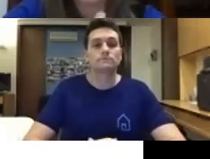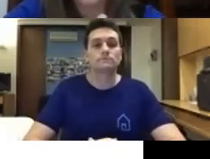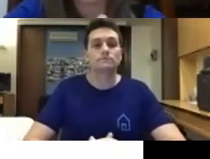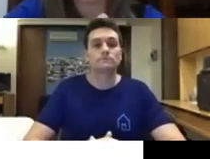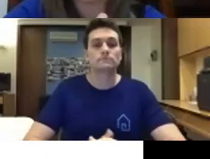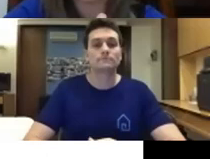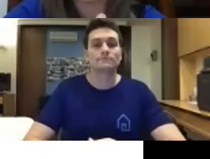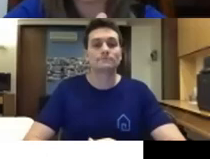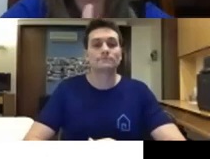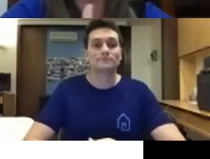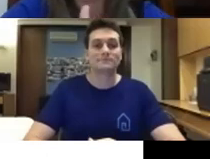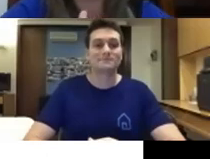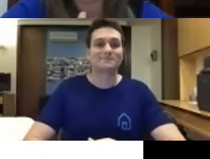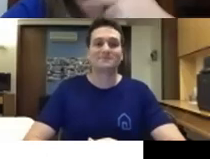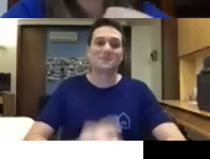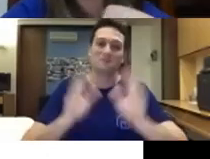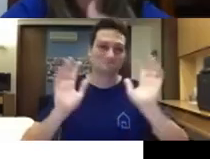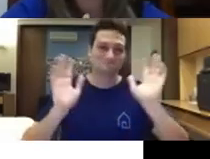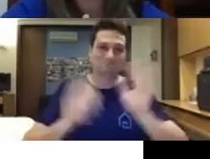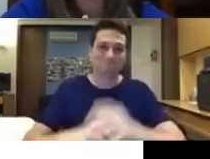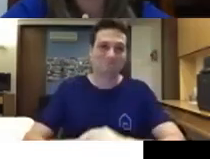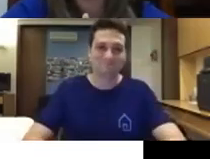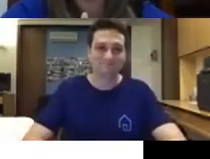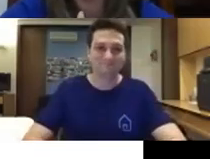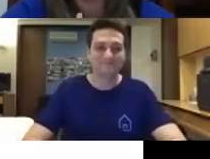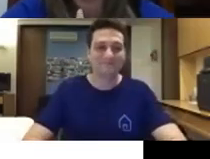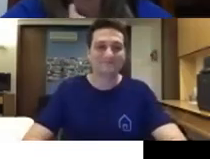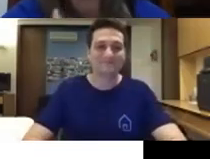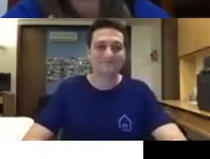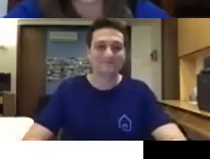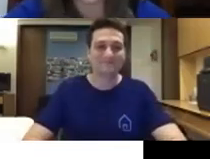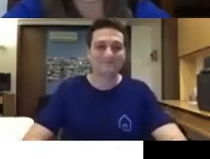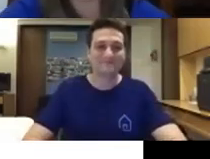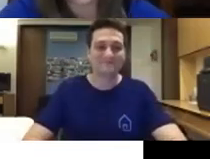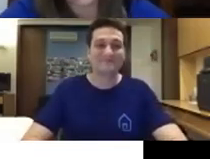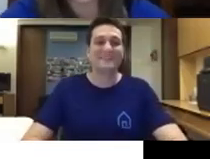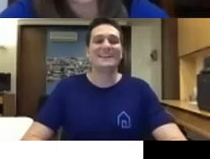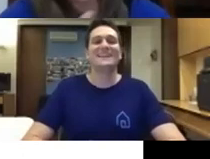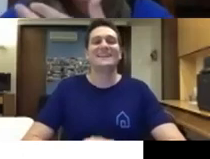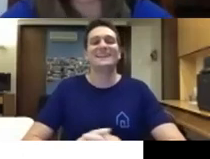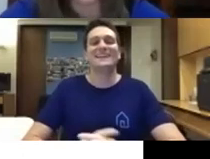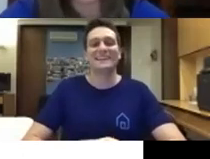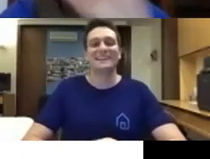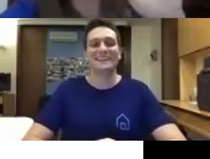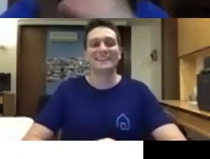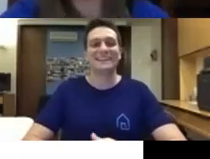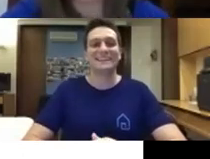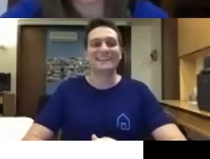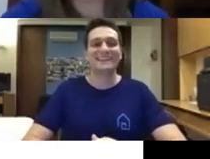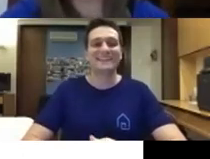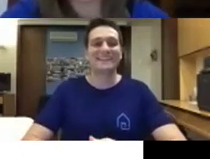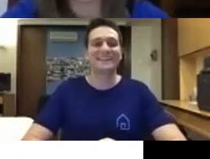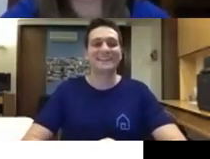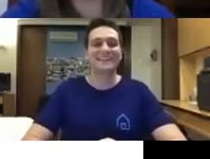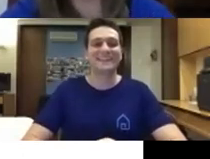Para mim ou para o Abdala? Hã? Para mim ou para o Abdala? Ele não foi específico. Enfim, fica um abraço para cada um dos dois. Aí,